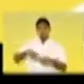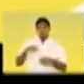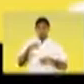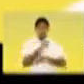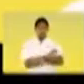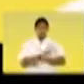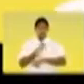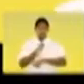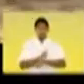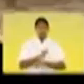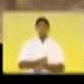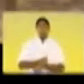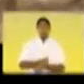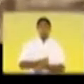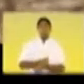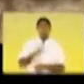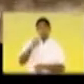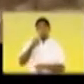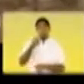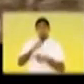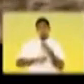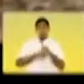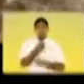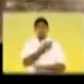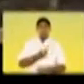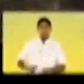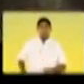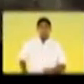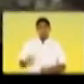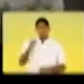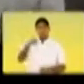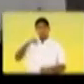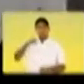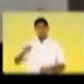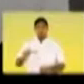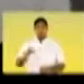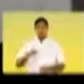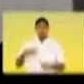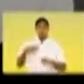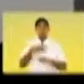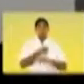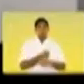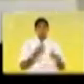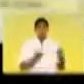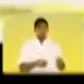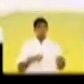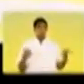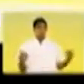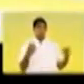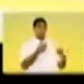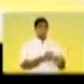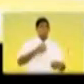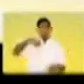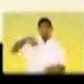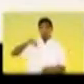hoje o parque da Bela Vista nos oito anos de gestão do seu José aglaílson o parque serviço